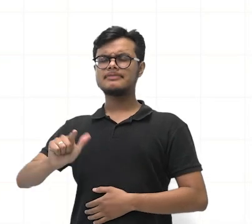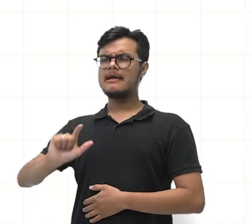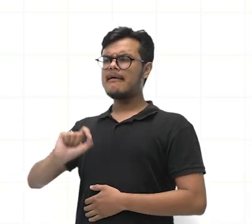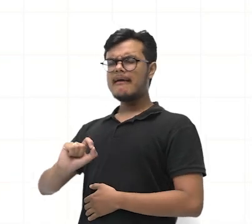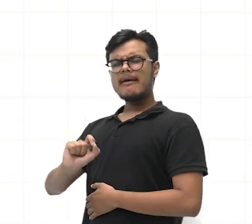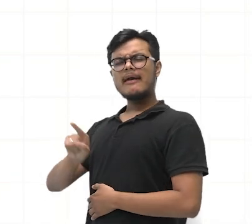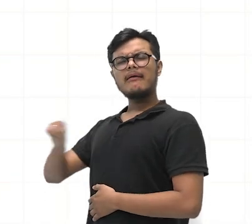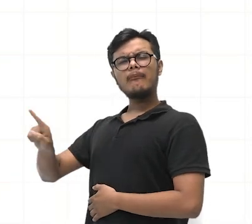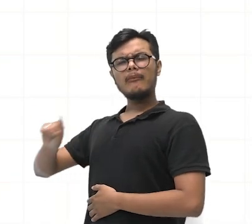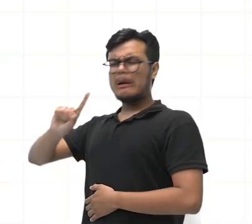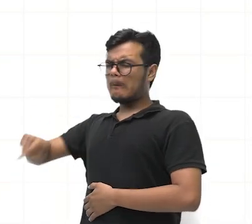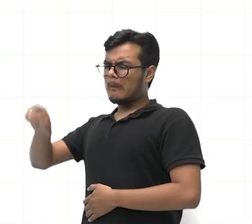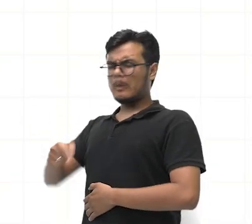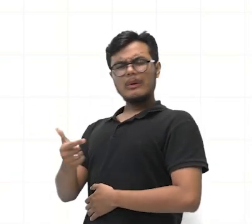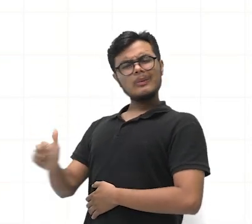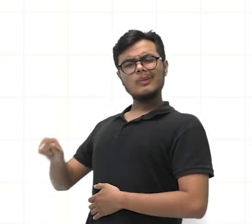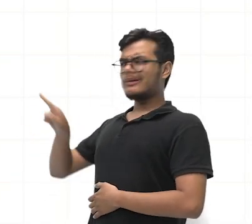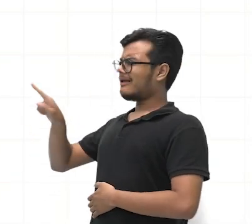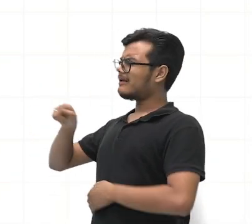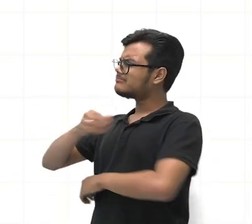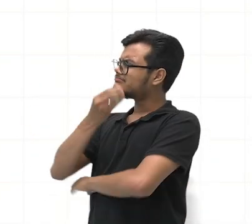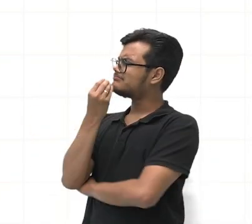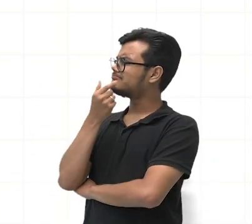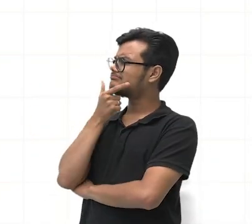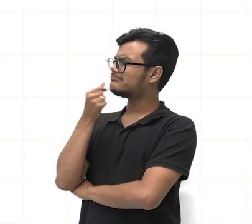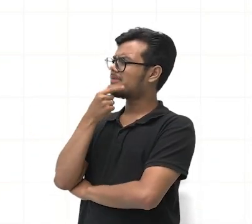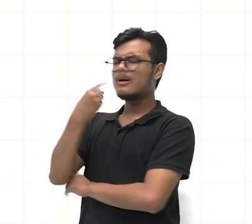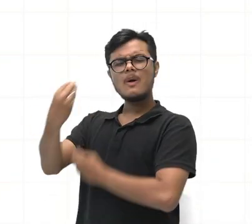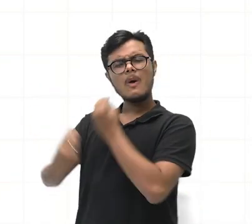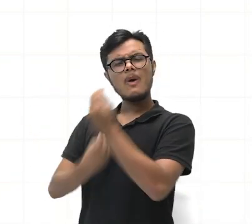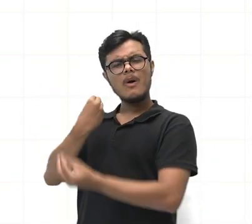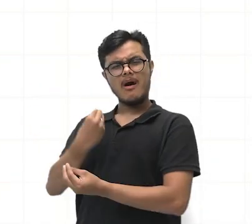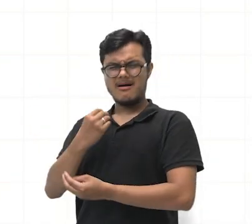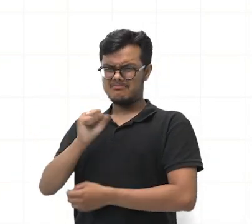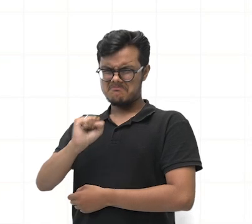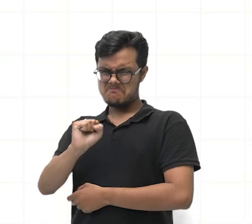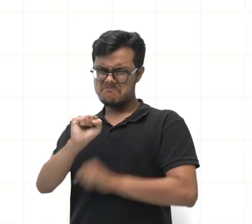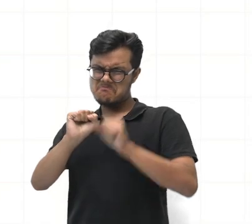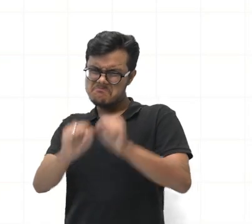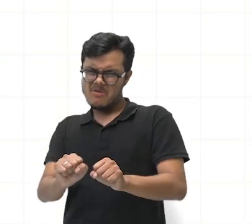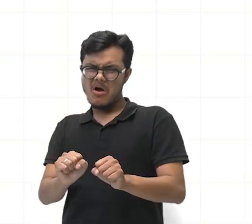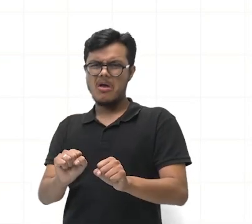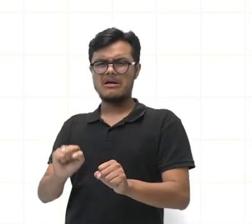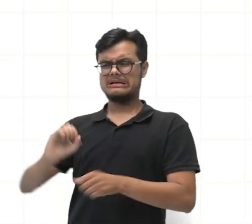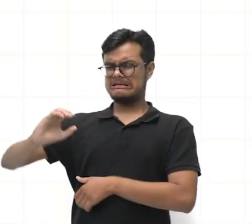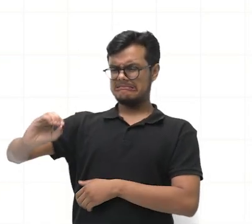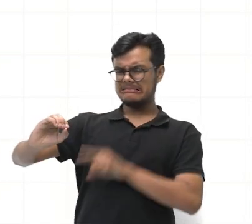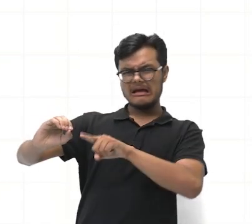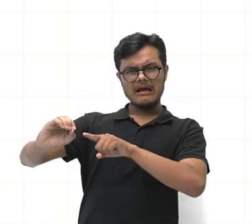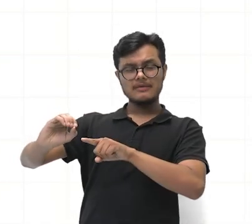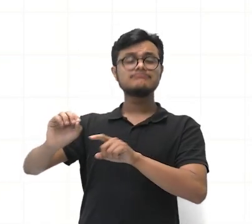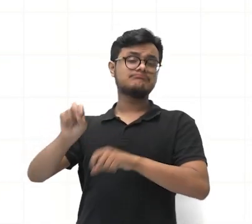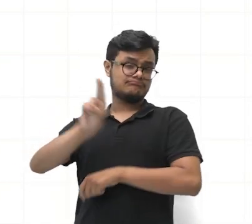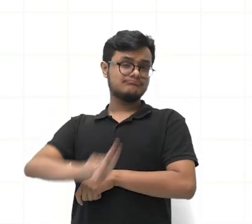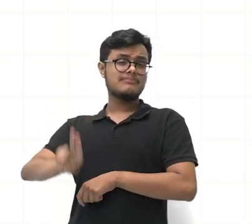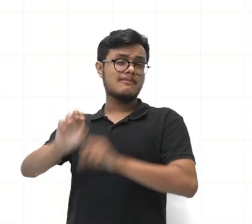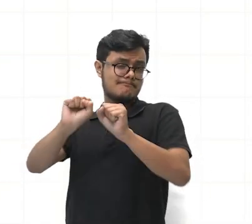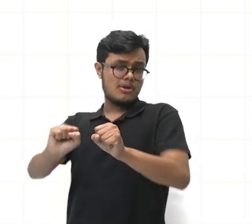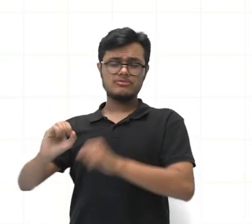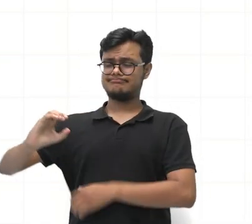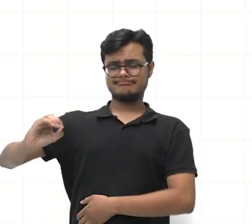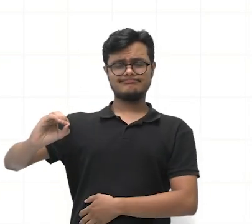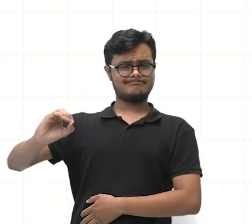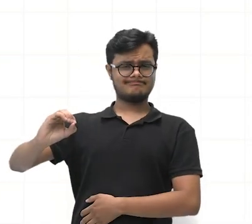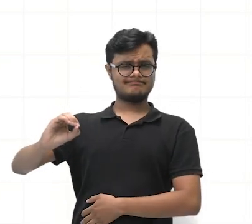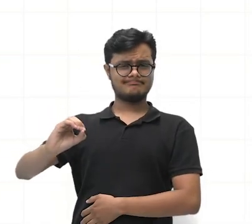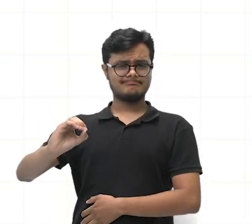embaixo, nós podemos completar as casas decimais com zero. Não vai influenciar em nada na